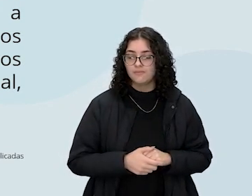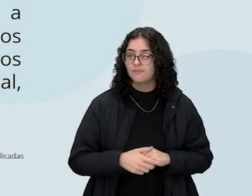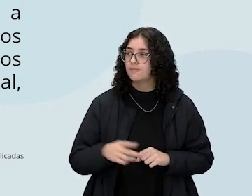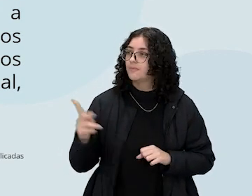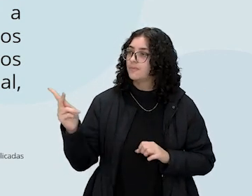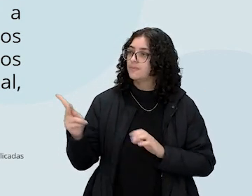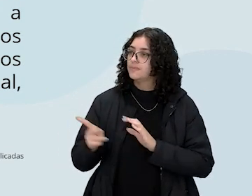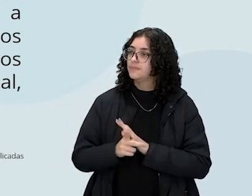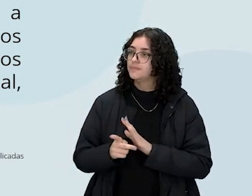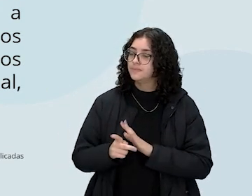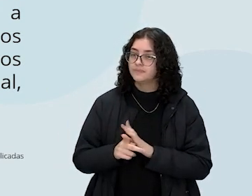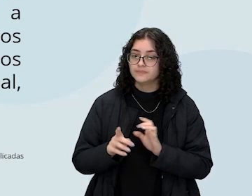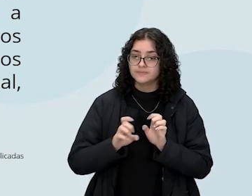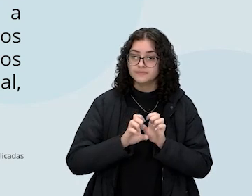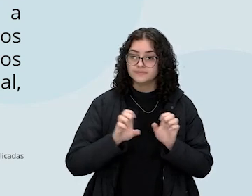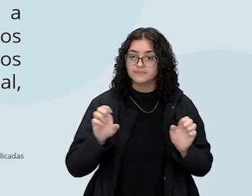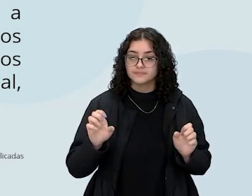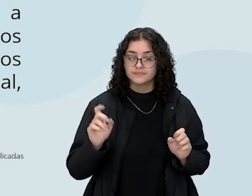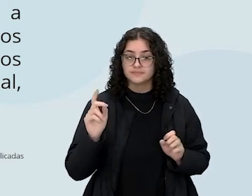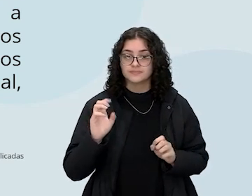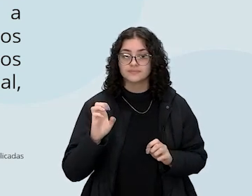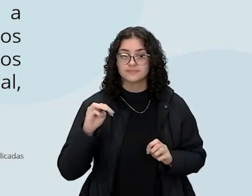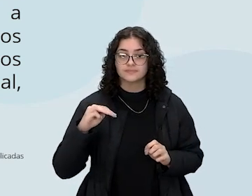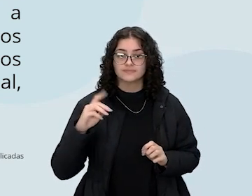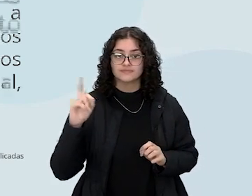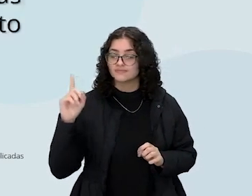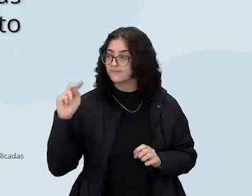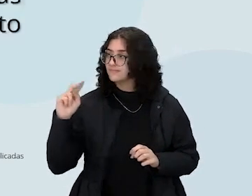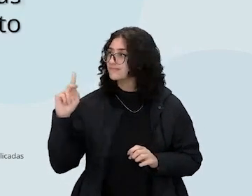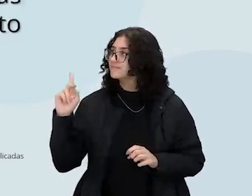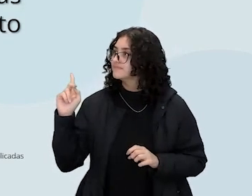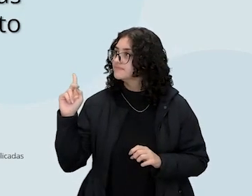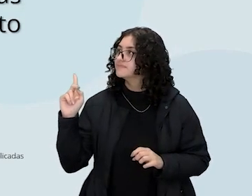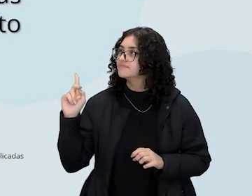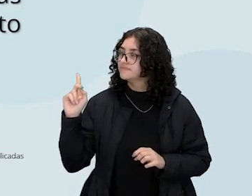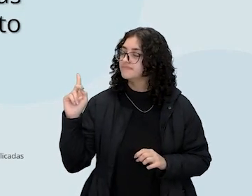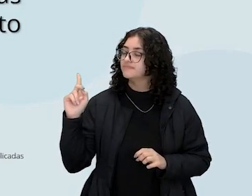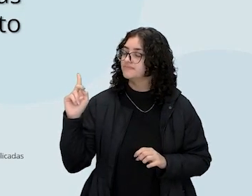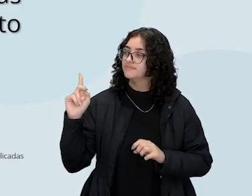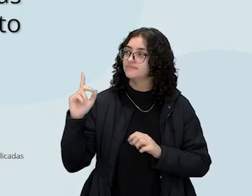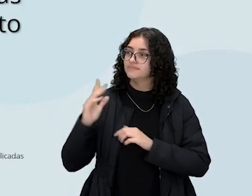eixo estruturante de agora é MFCNT 03,